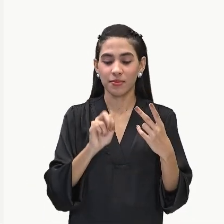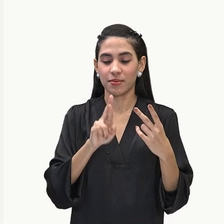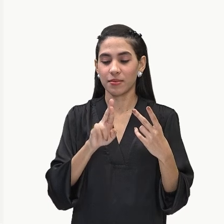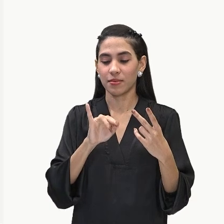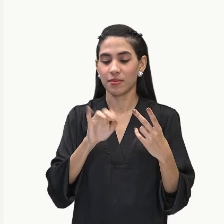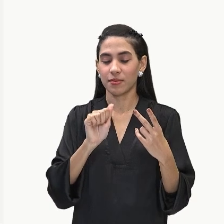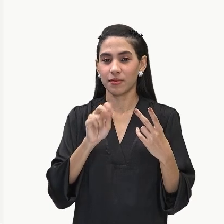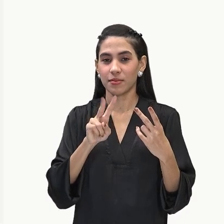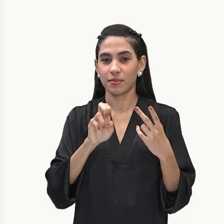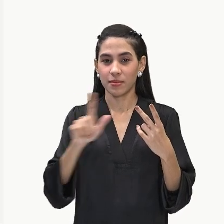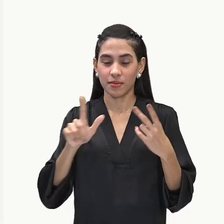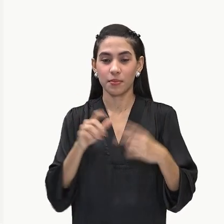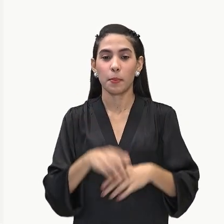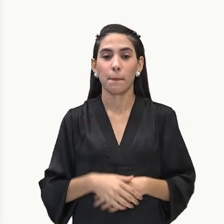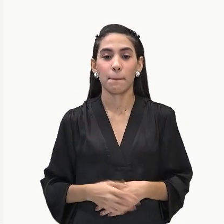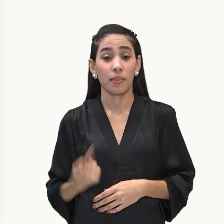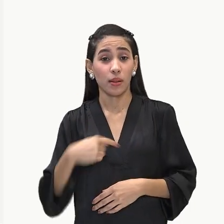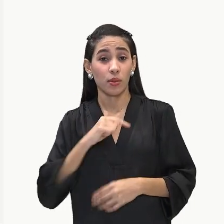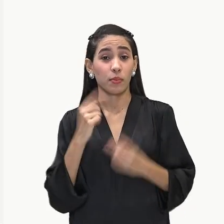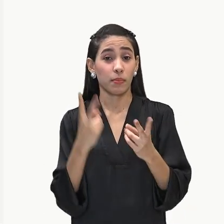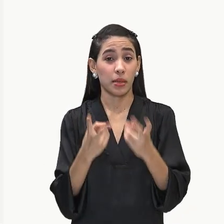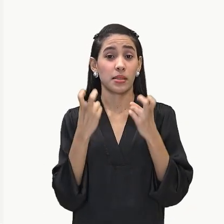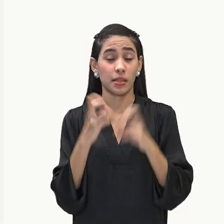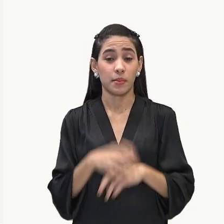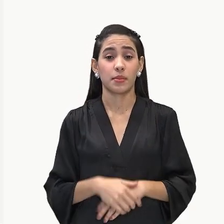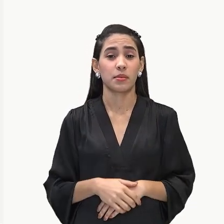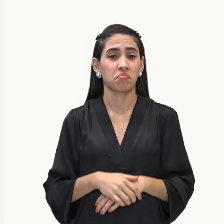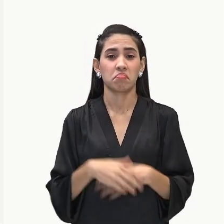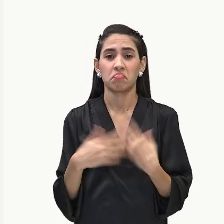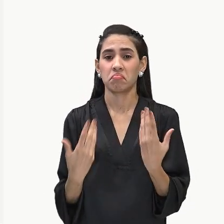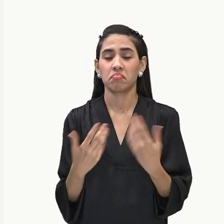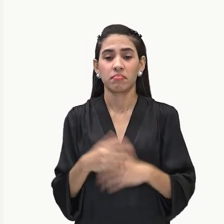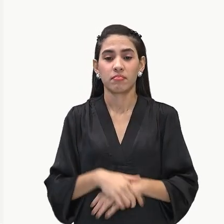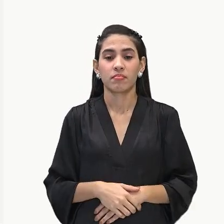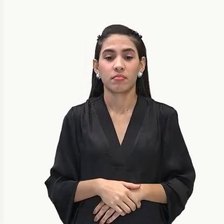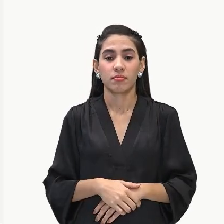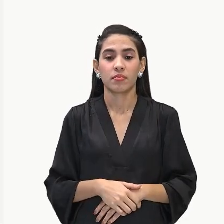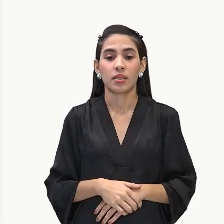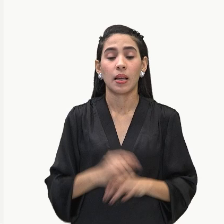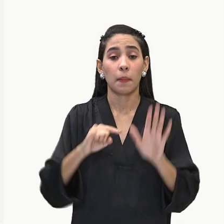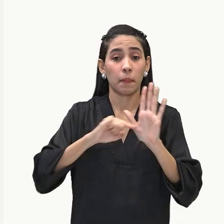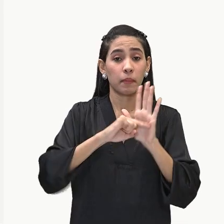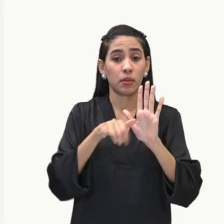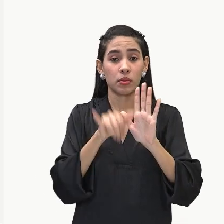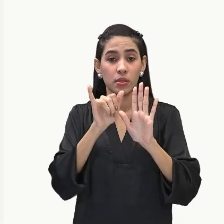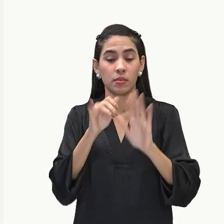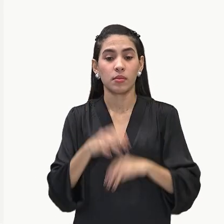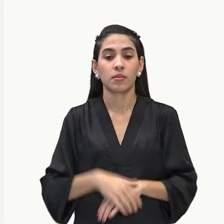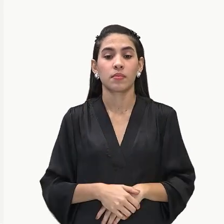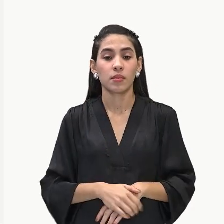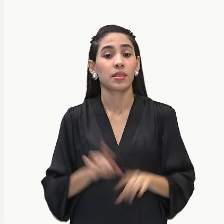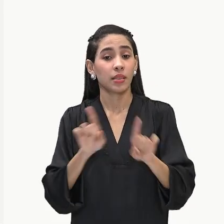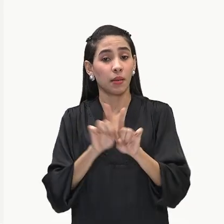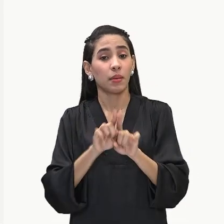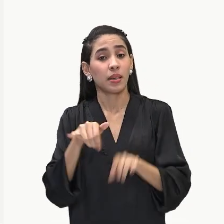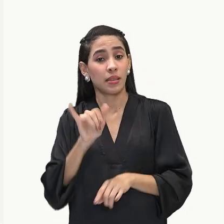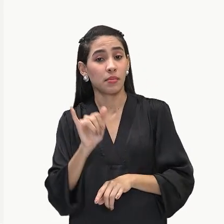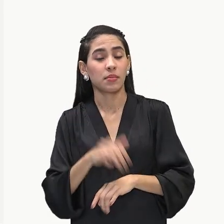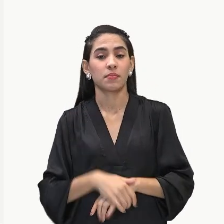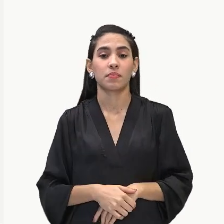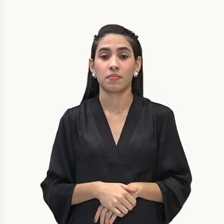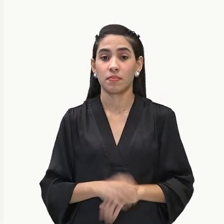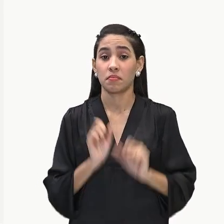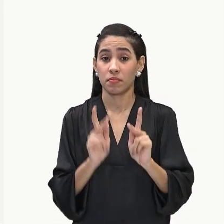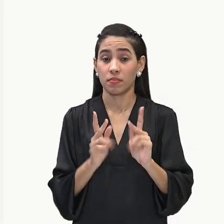letra. E aqui a gente percebe que são quem esses termos opostos? Menos y e y. Tudo